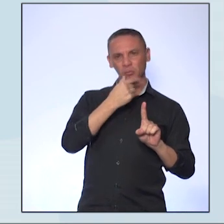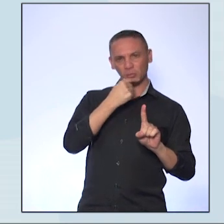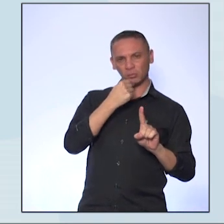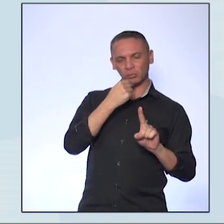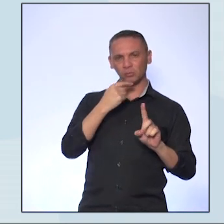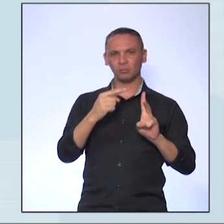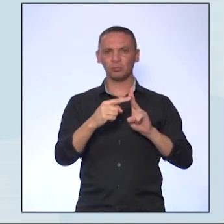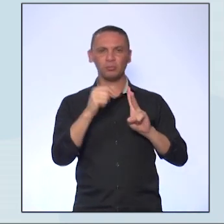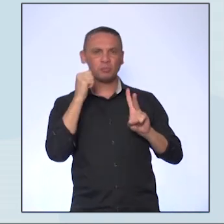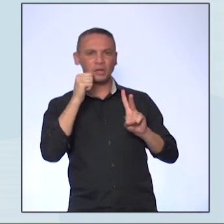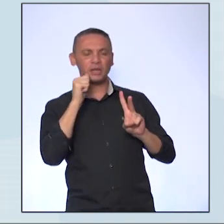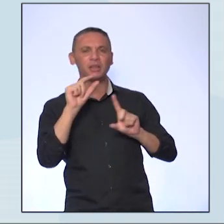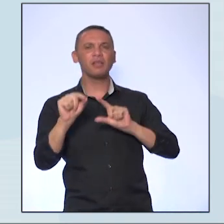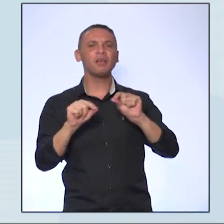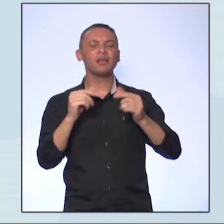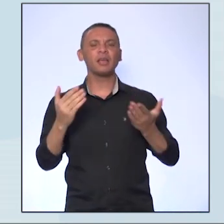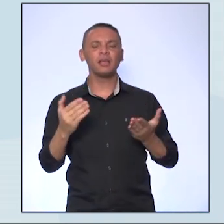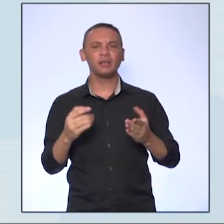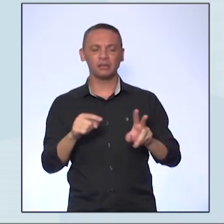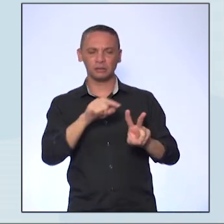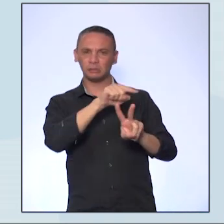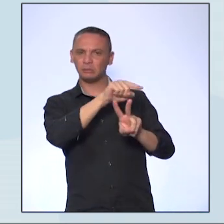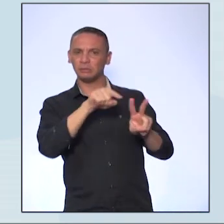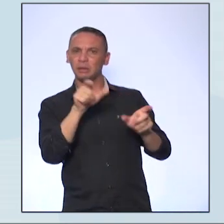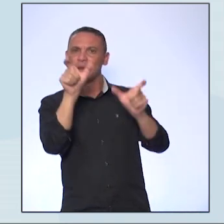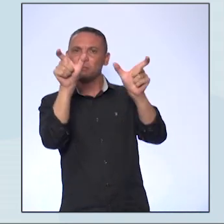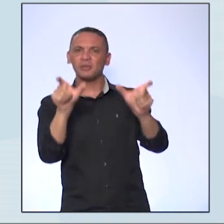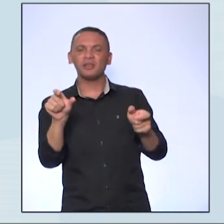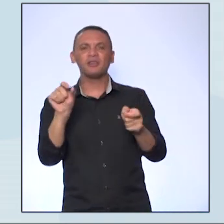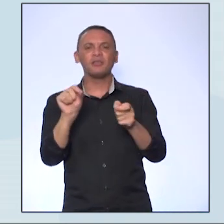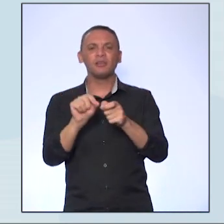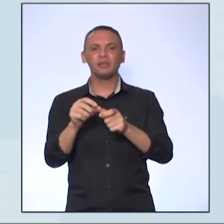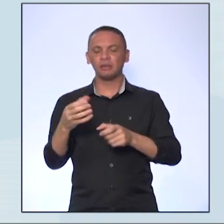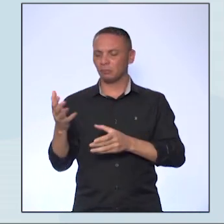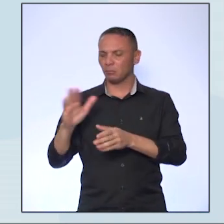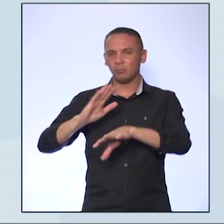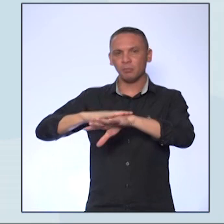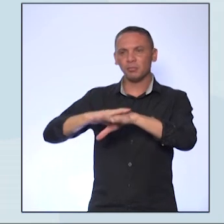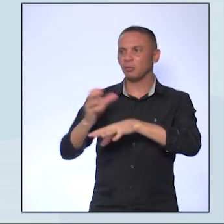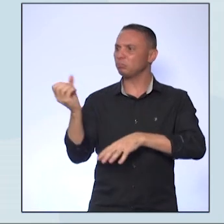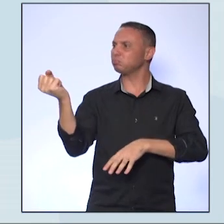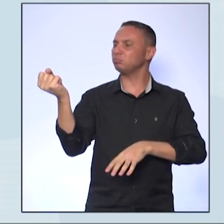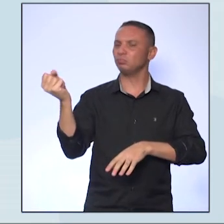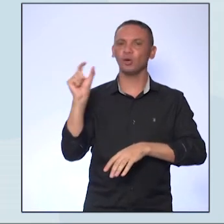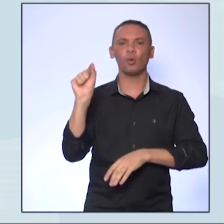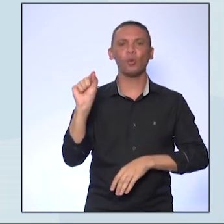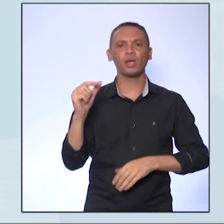menina? O que esse personagem, está segurando nas mãos?